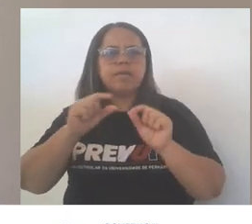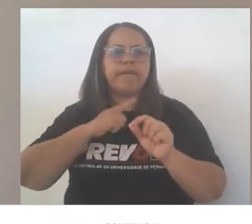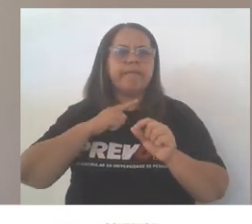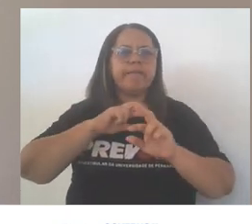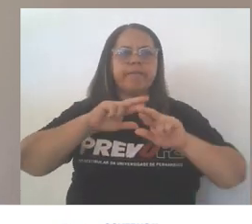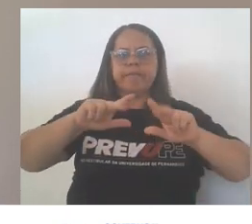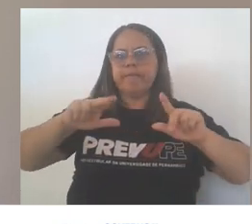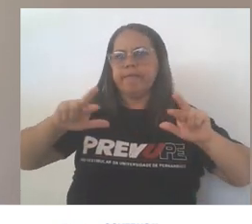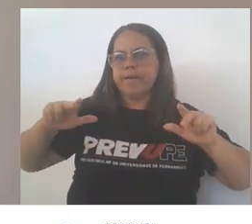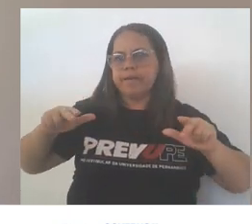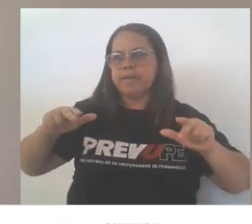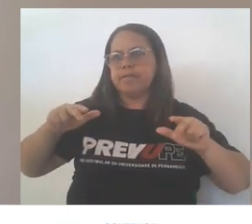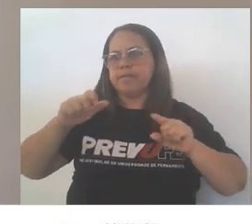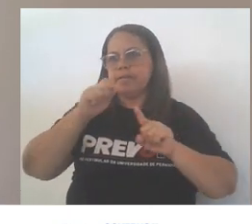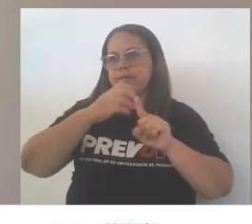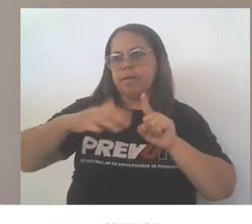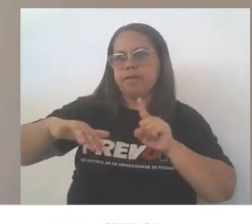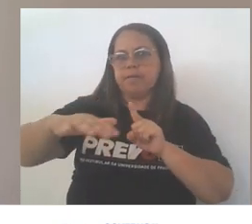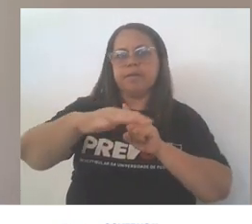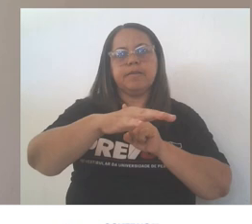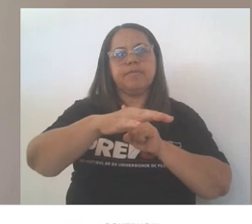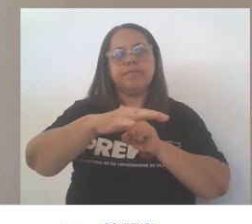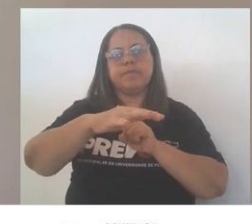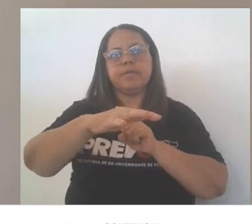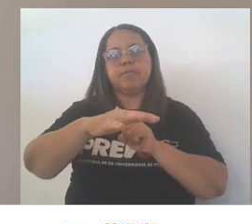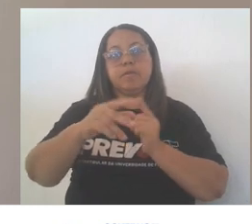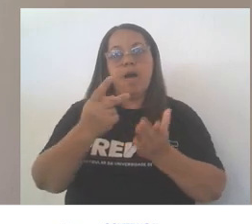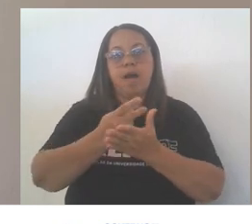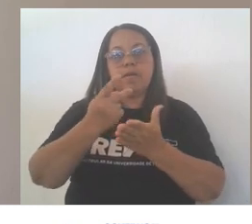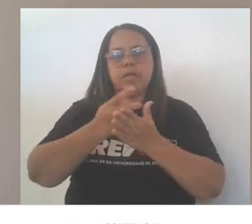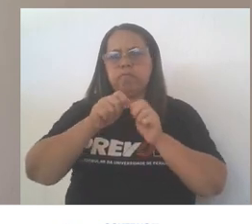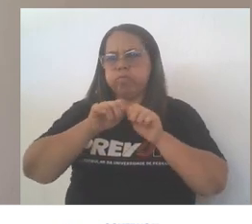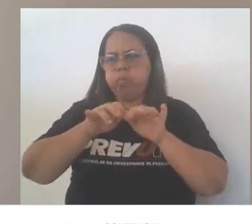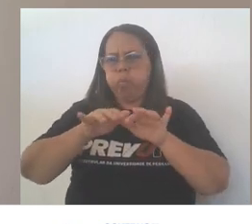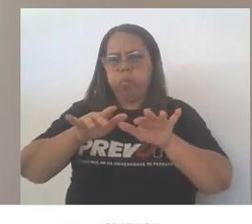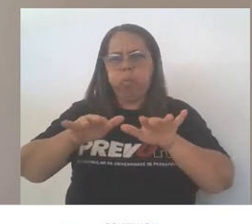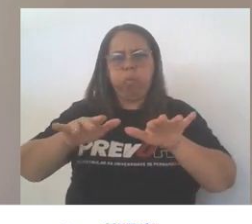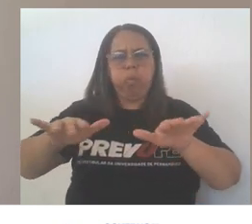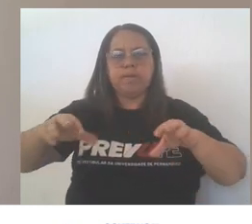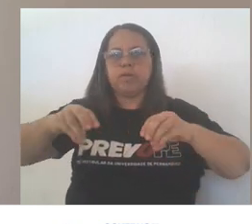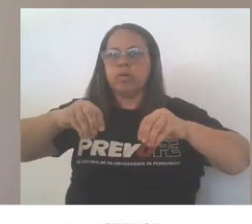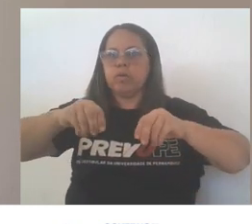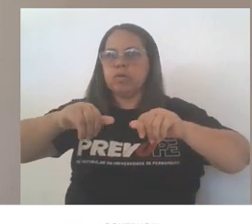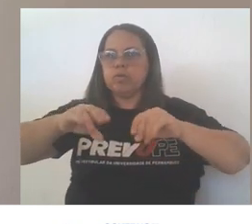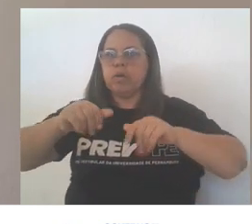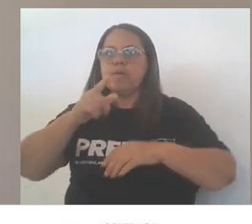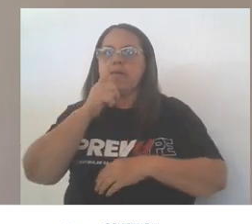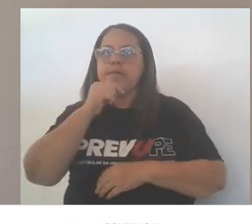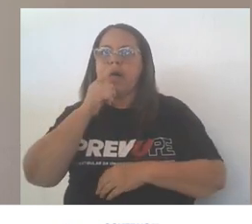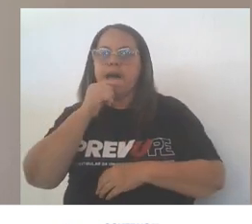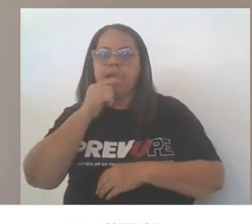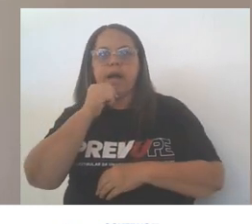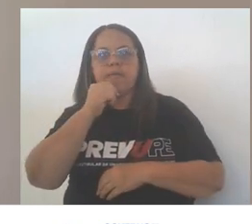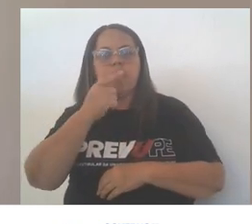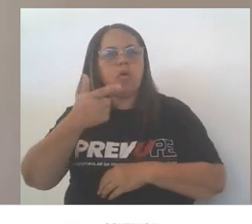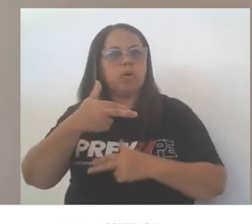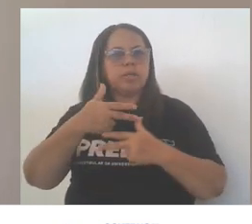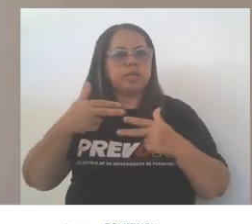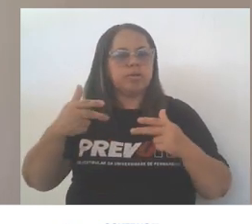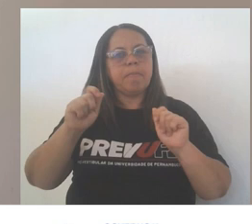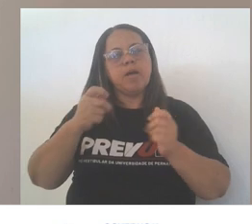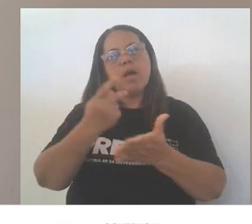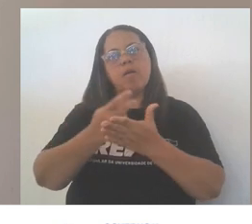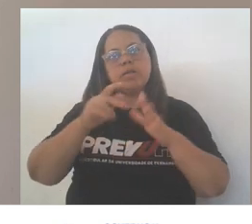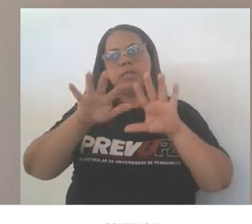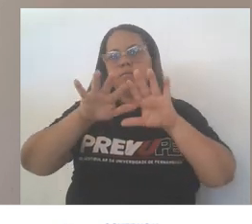compartimentos ambientais. À medida que eles poluem, são depositados no solo, água ou sedimentos e podem